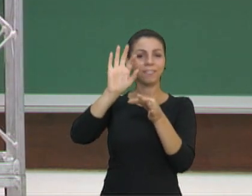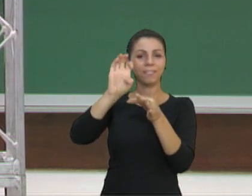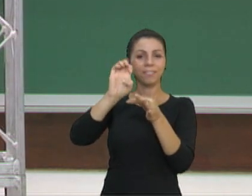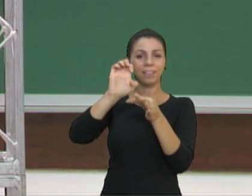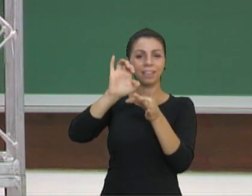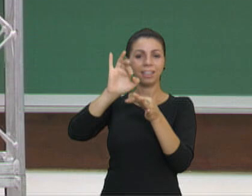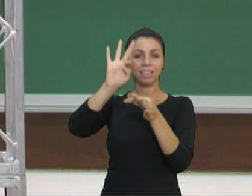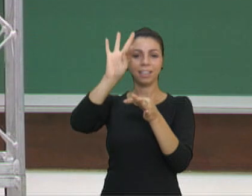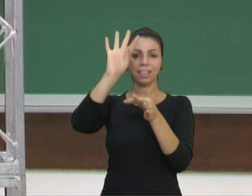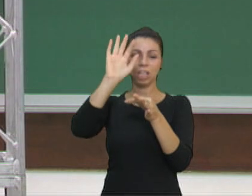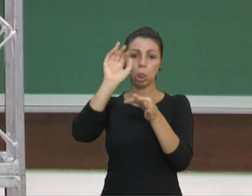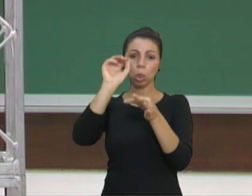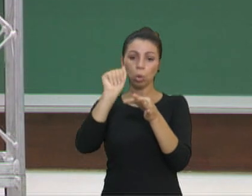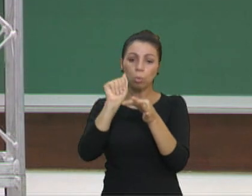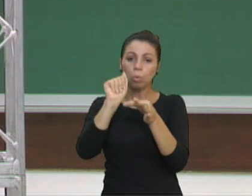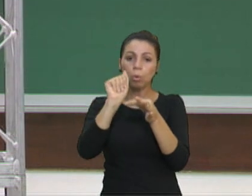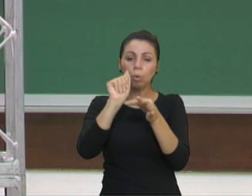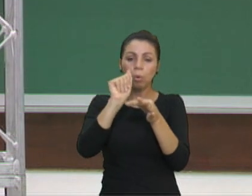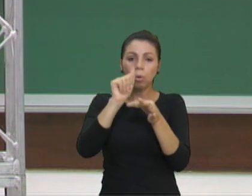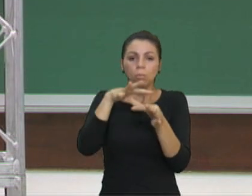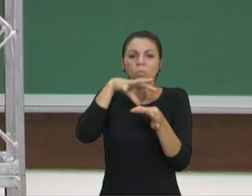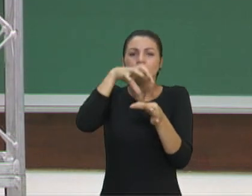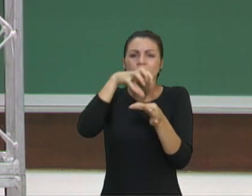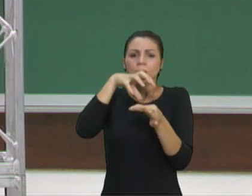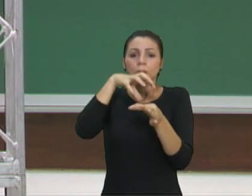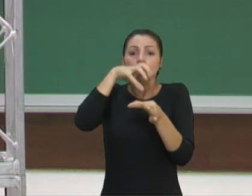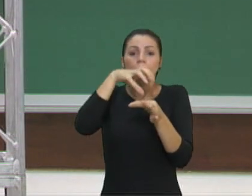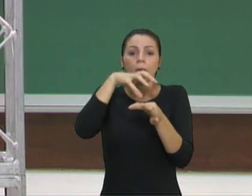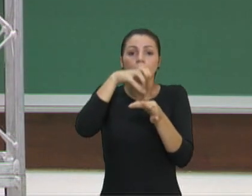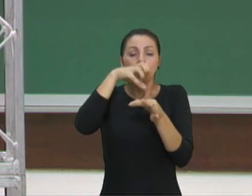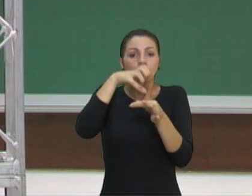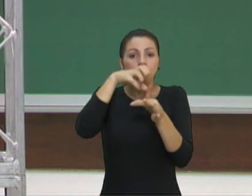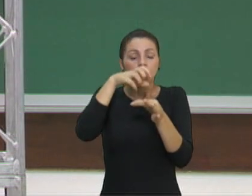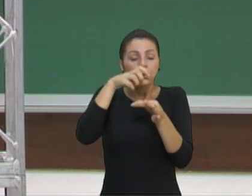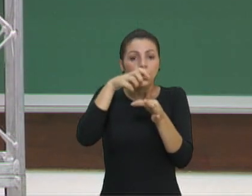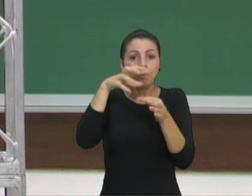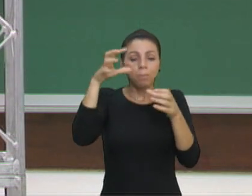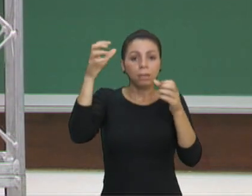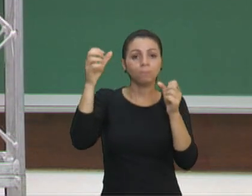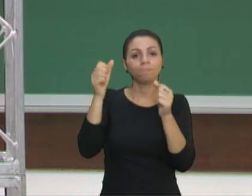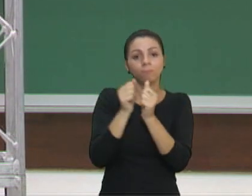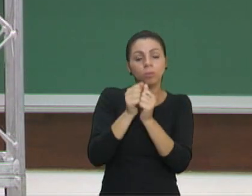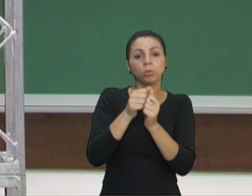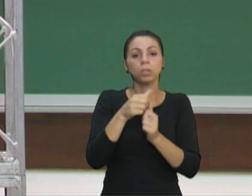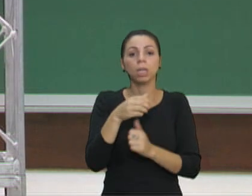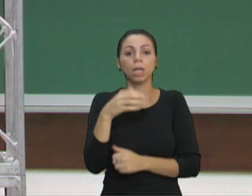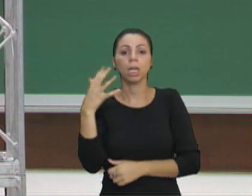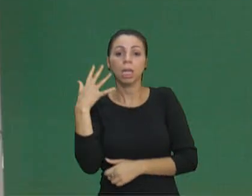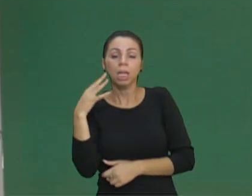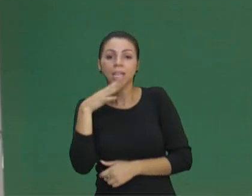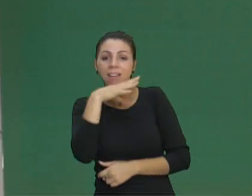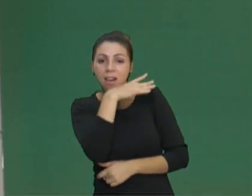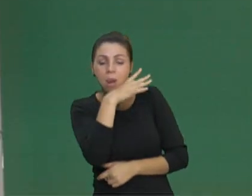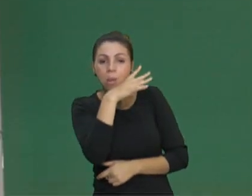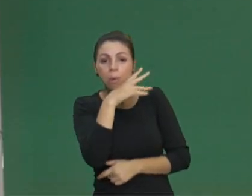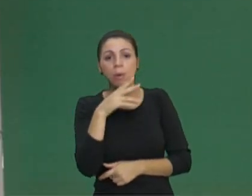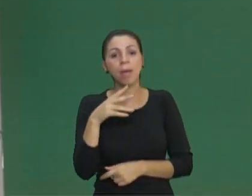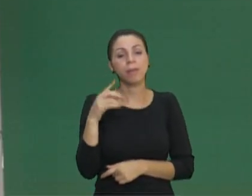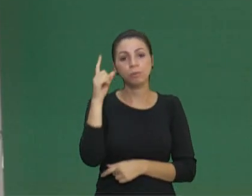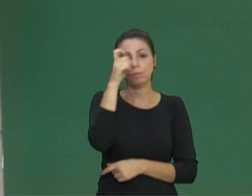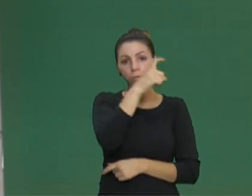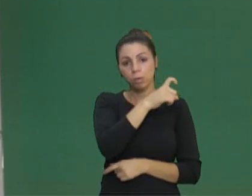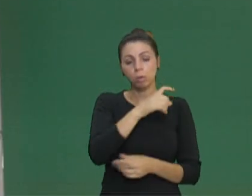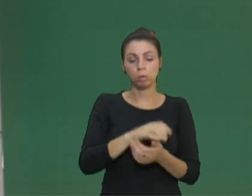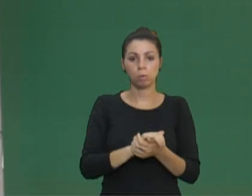Consequentemente, para o ar reter calor, vai ficando mais difícil, tá? Mas, para complementar,